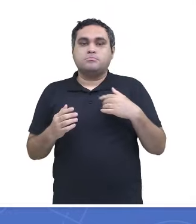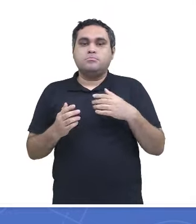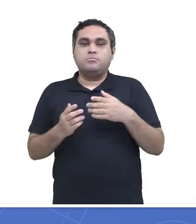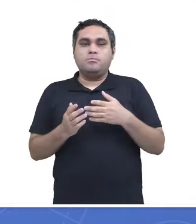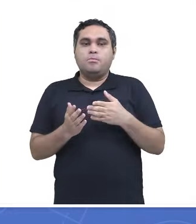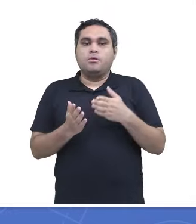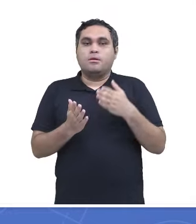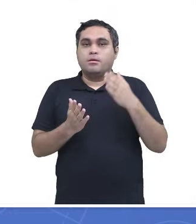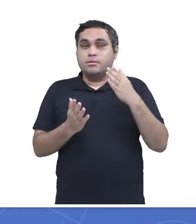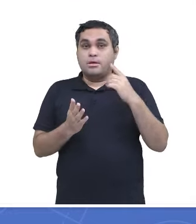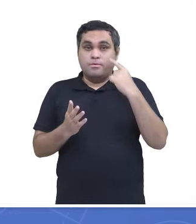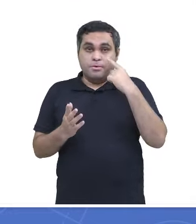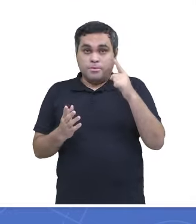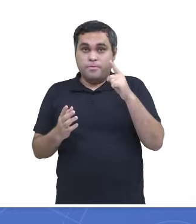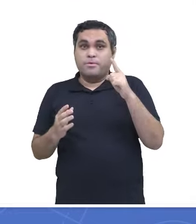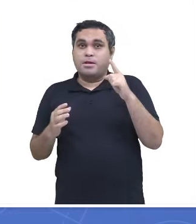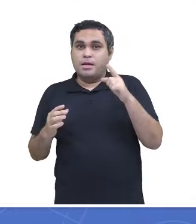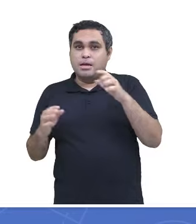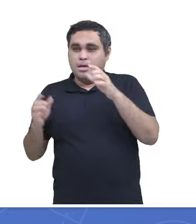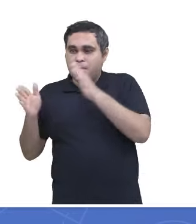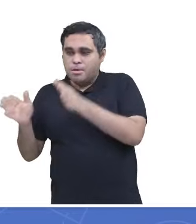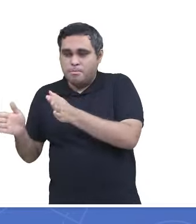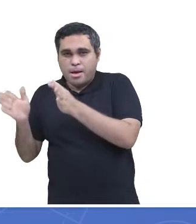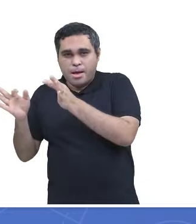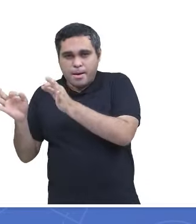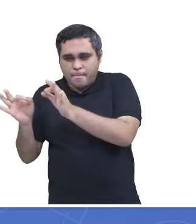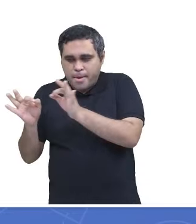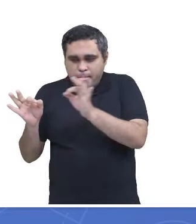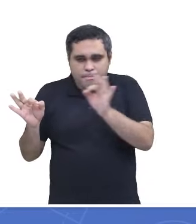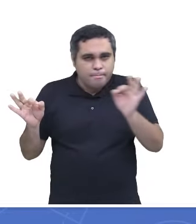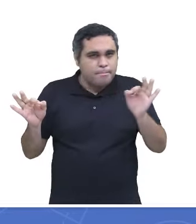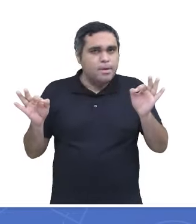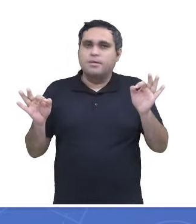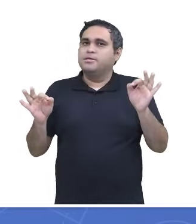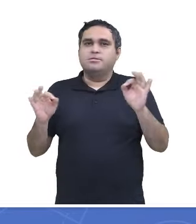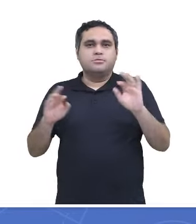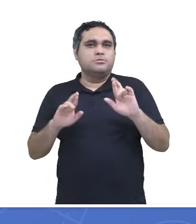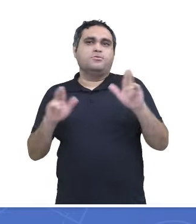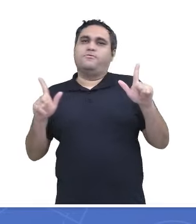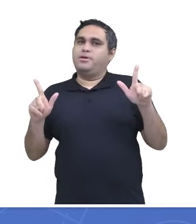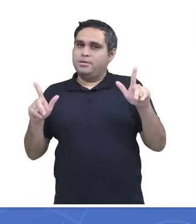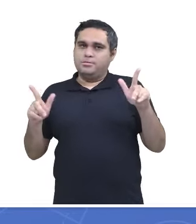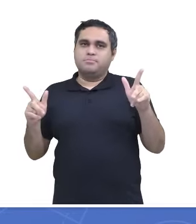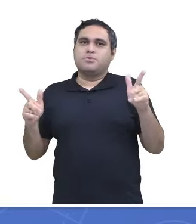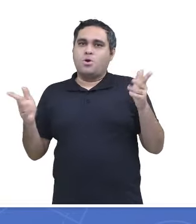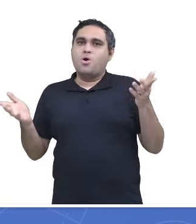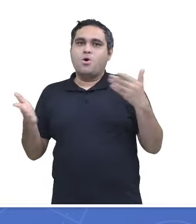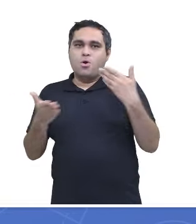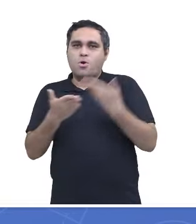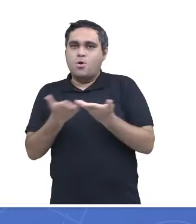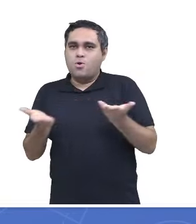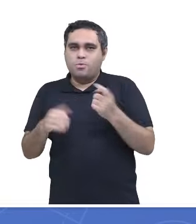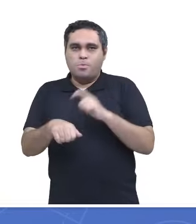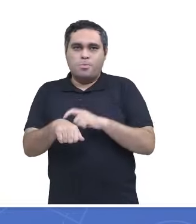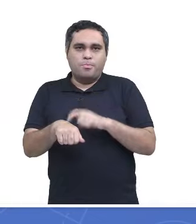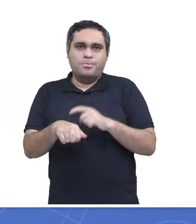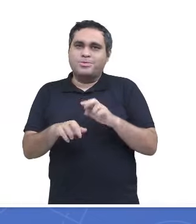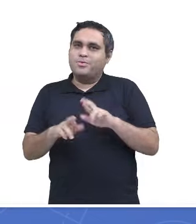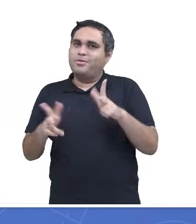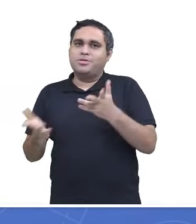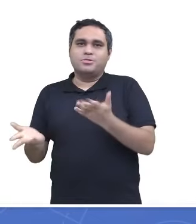nós vimos lá na linearidade, como a gente viu, muito bonitinho, né? Sai da infância, aí você vai para a